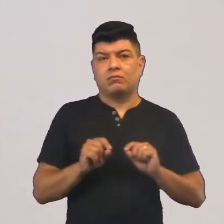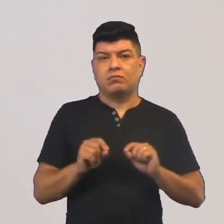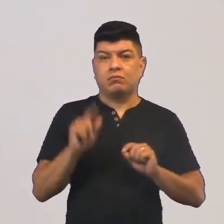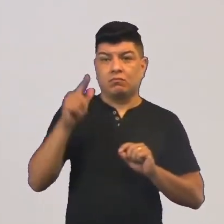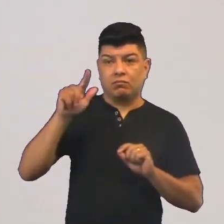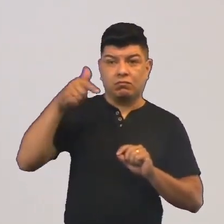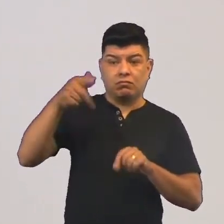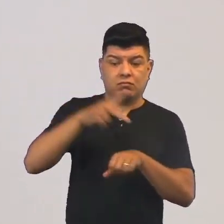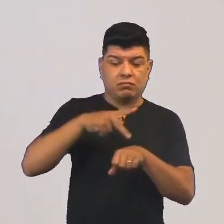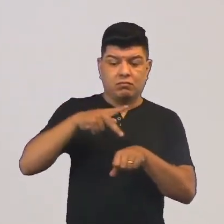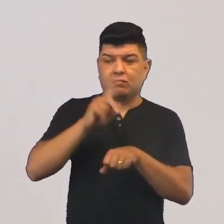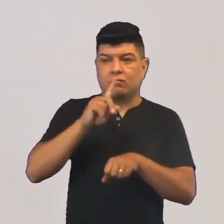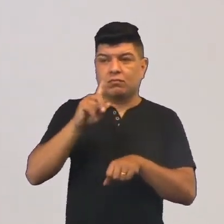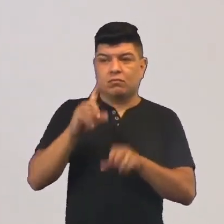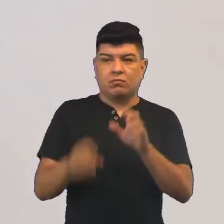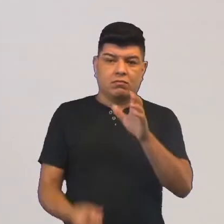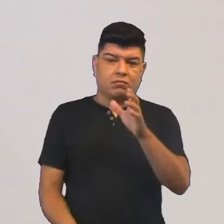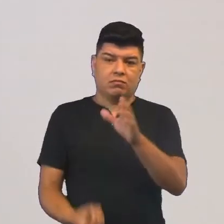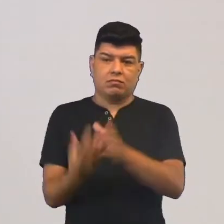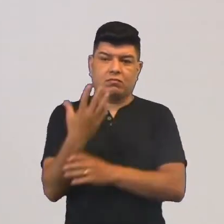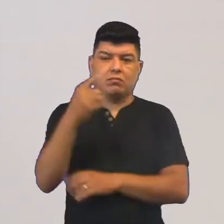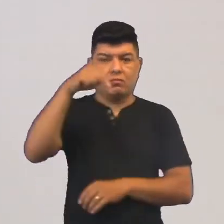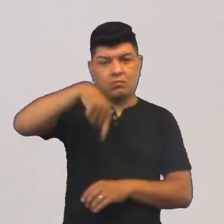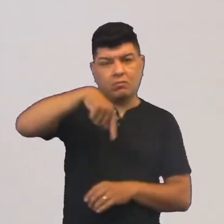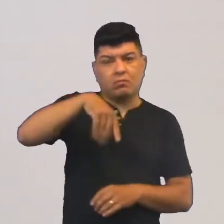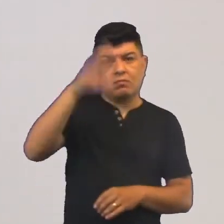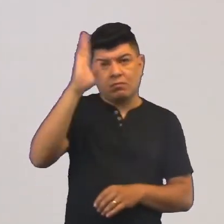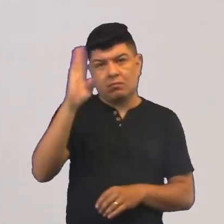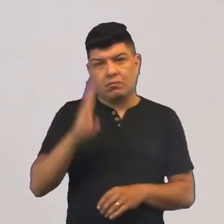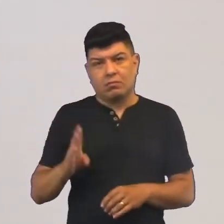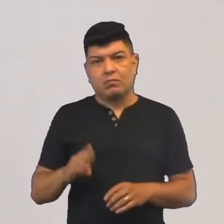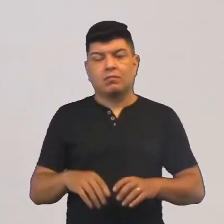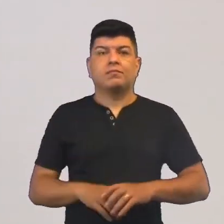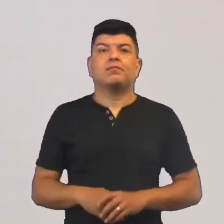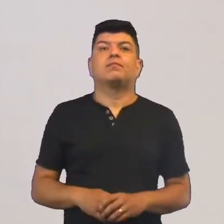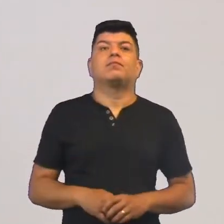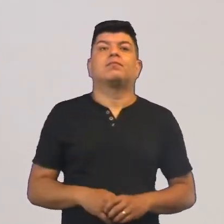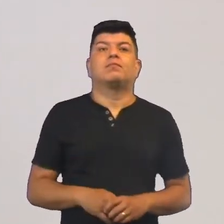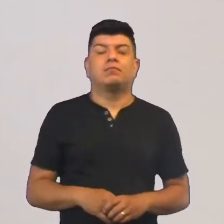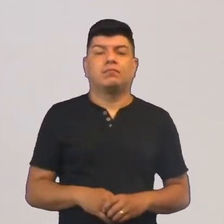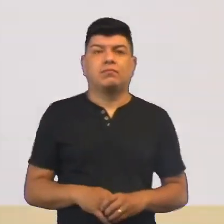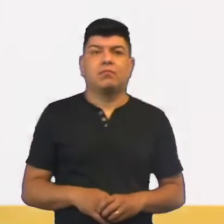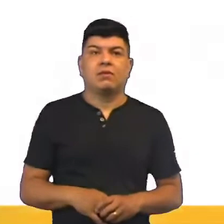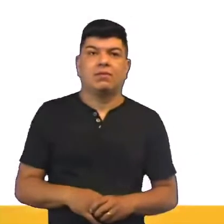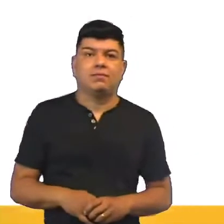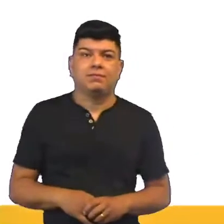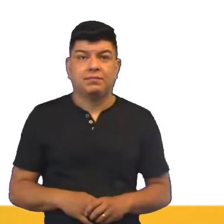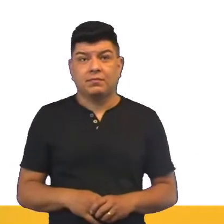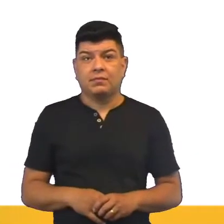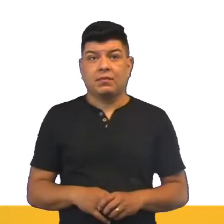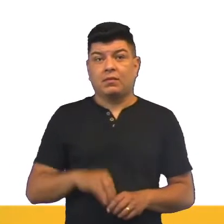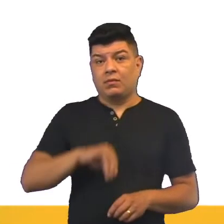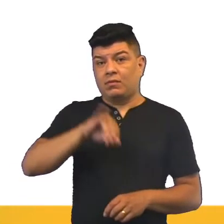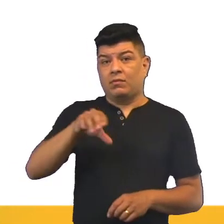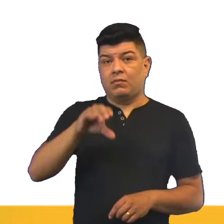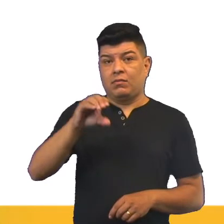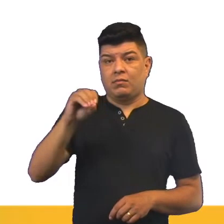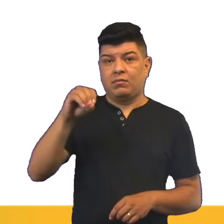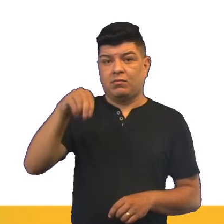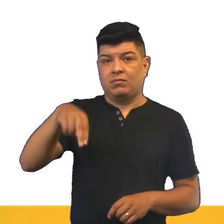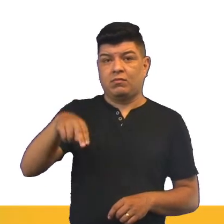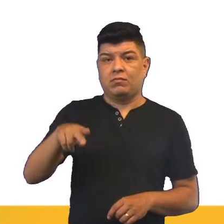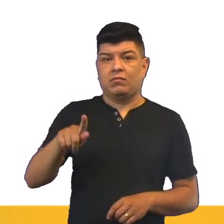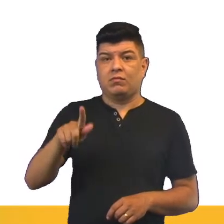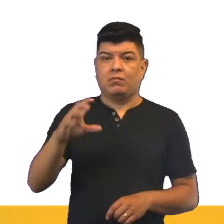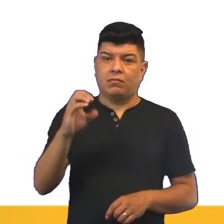de fora, mas criou-se aqui no país, né. Nós temos aí o jongo, que